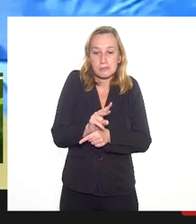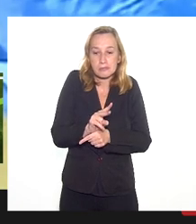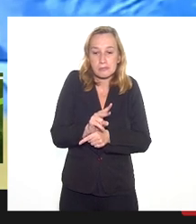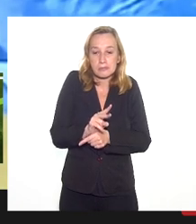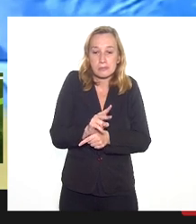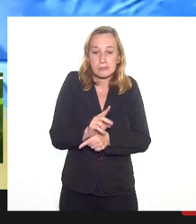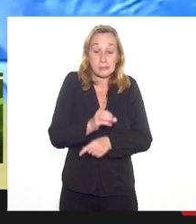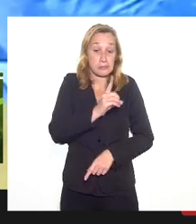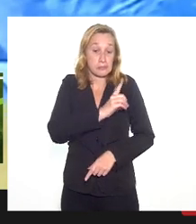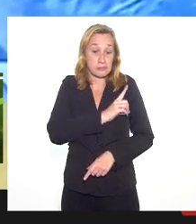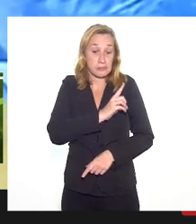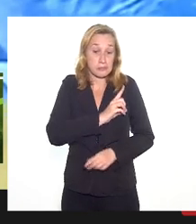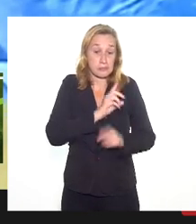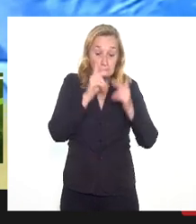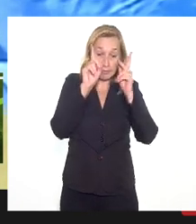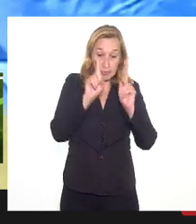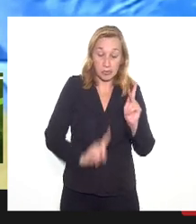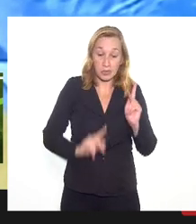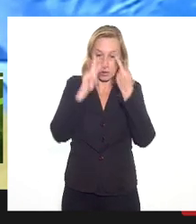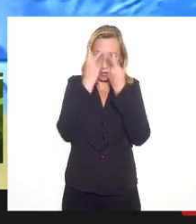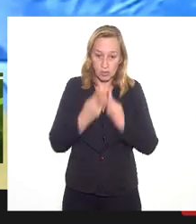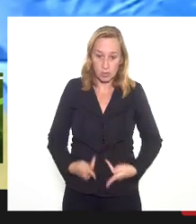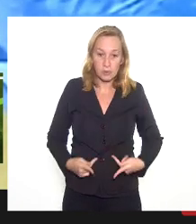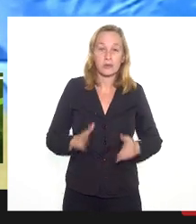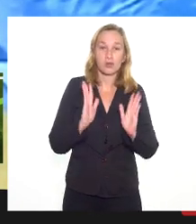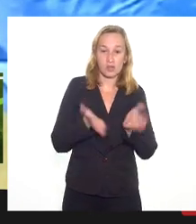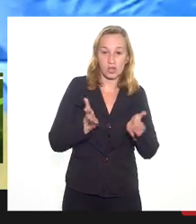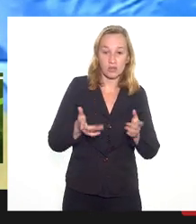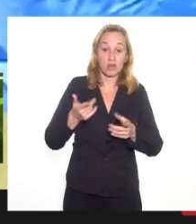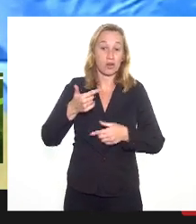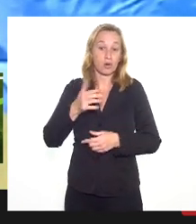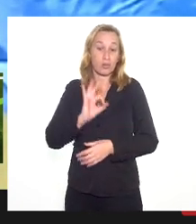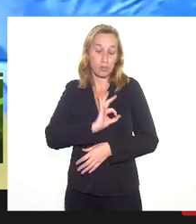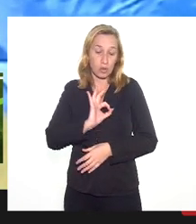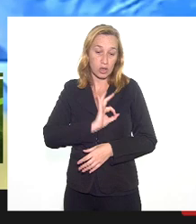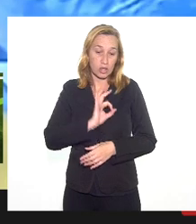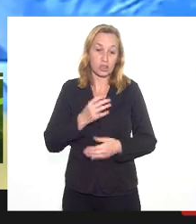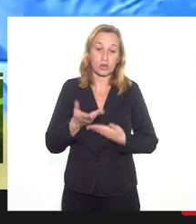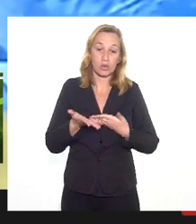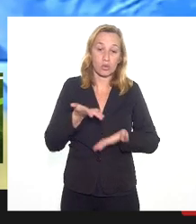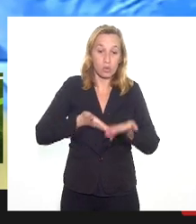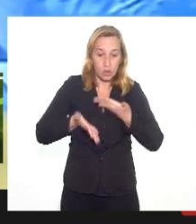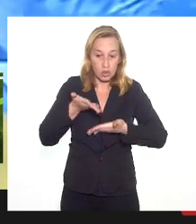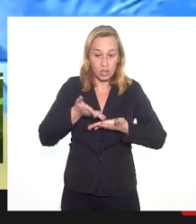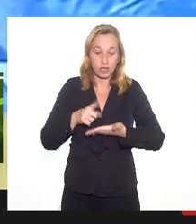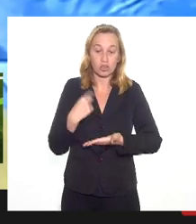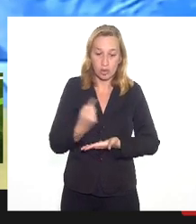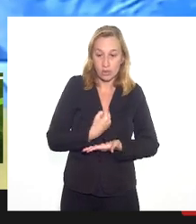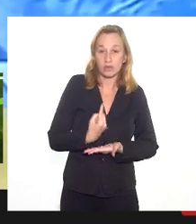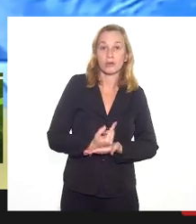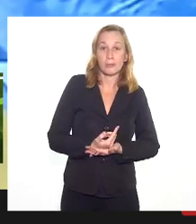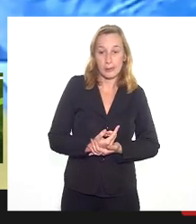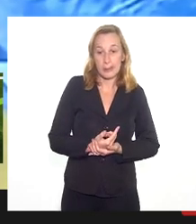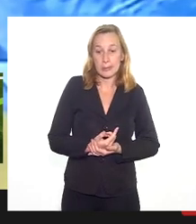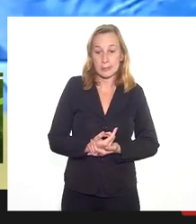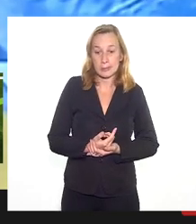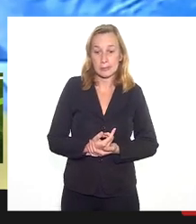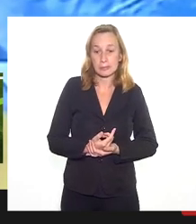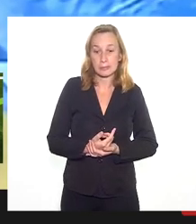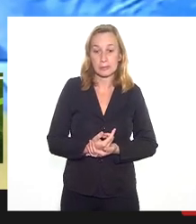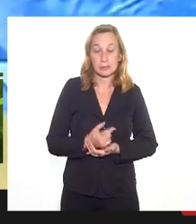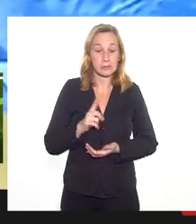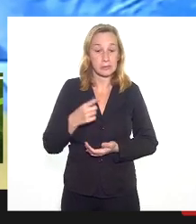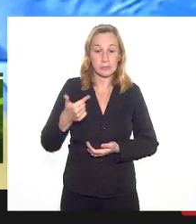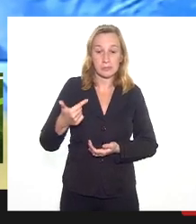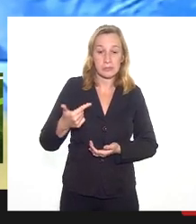tivemos, inclusive, com escolta armada, e isso impediu que alguns companheiros nossos perecessem a bala